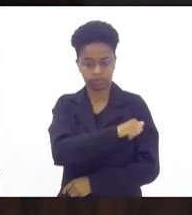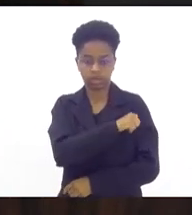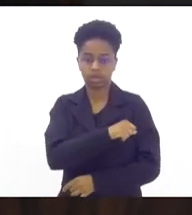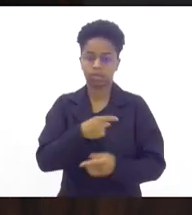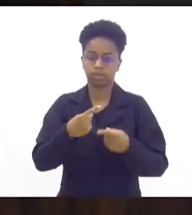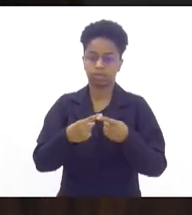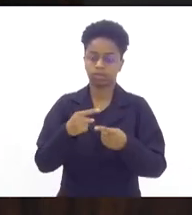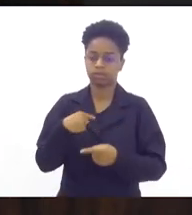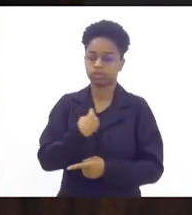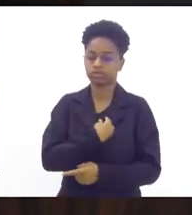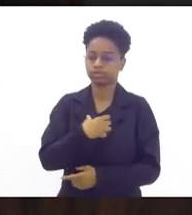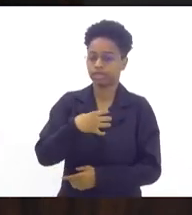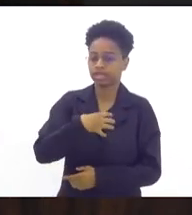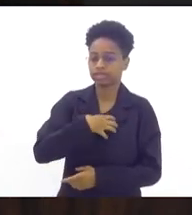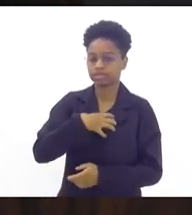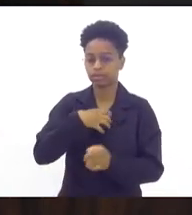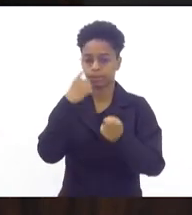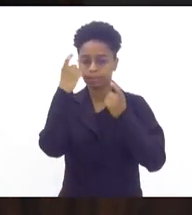preocupações